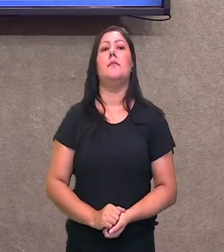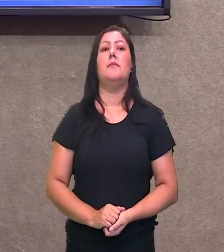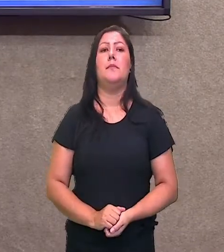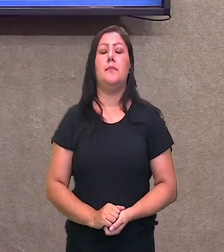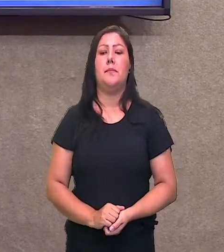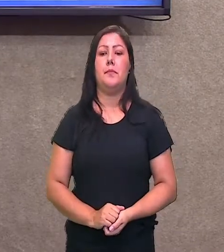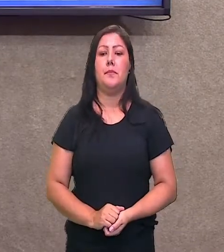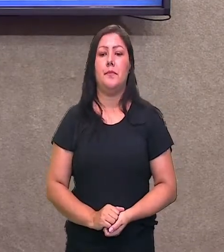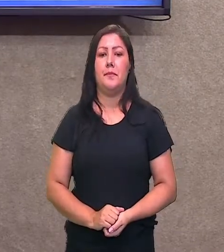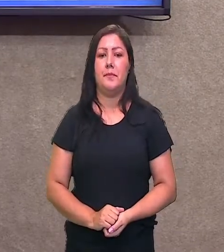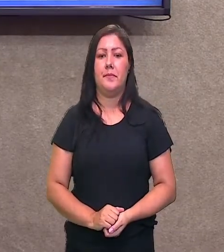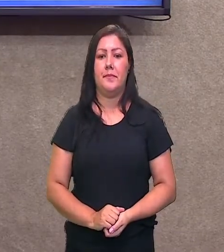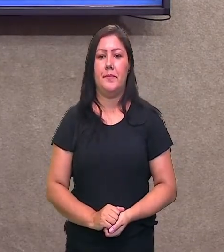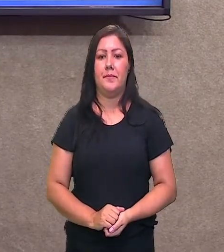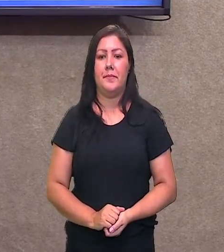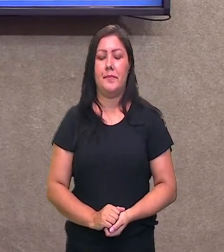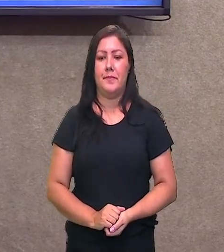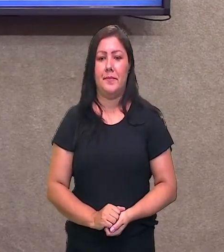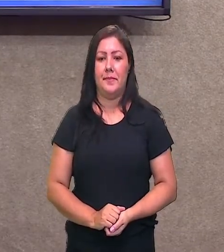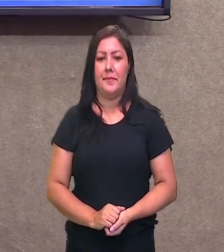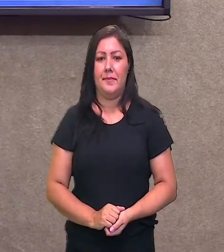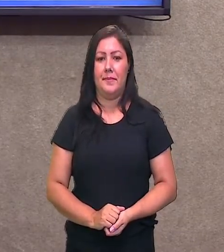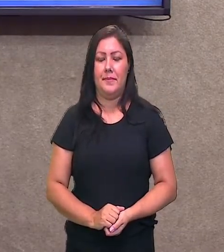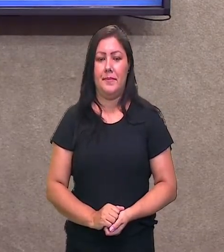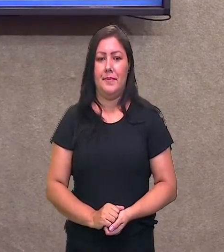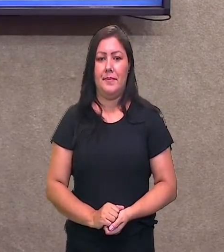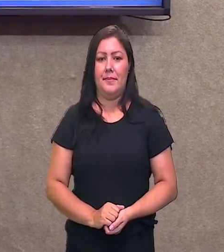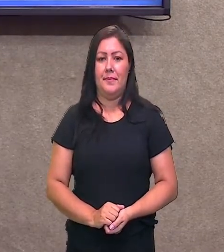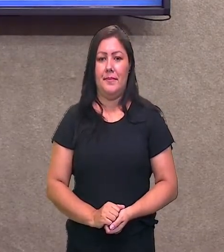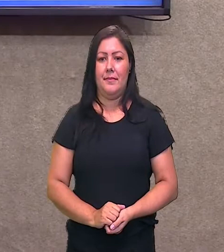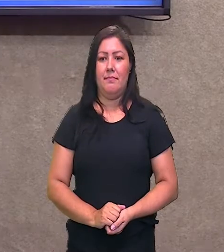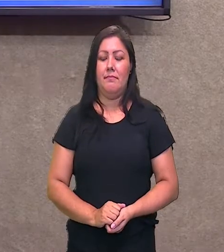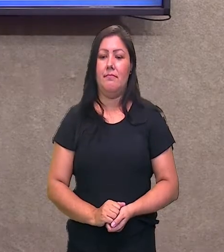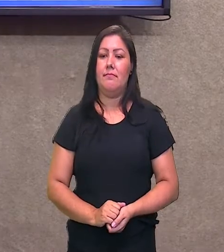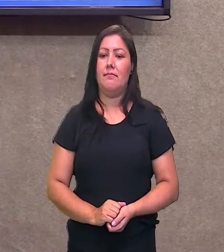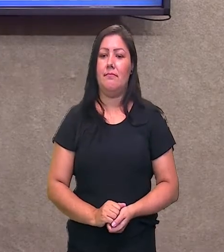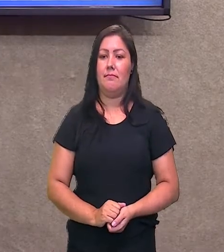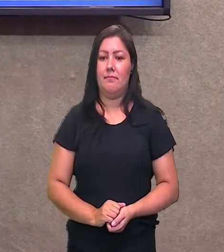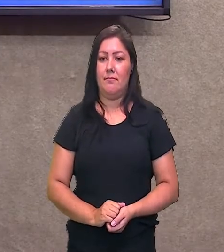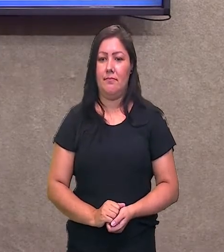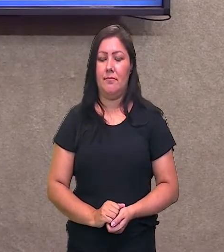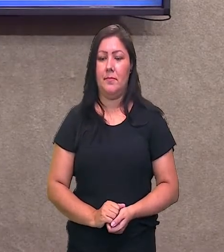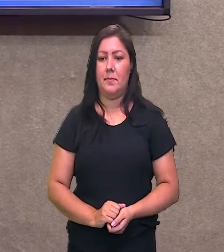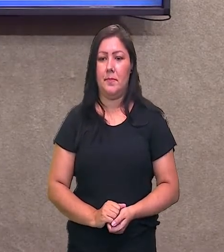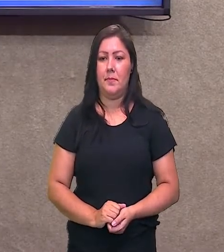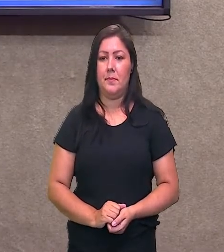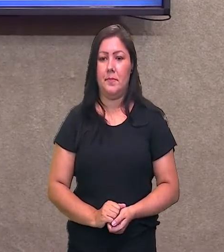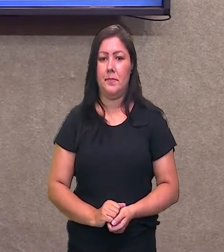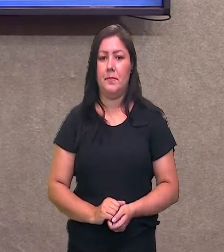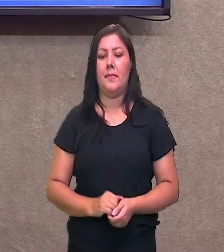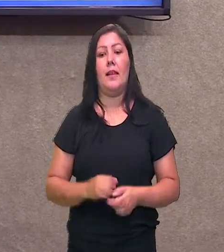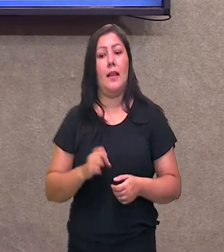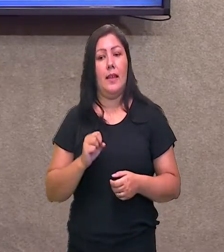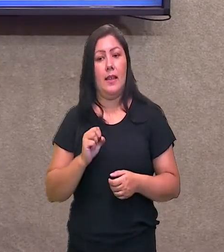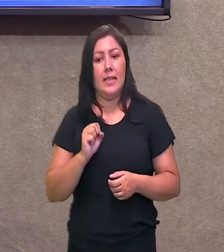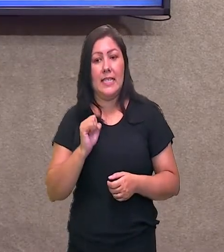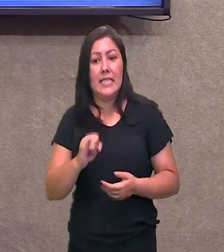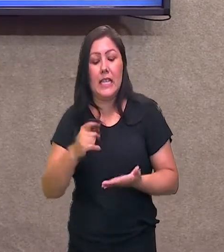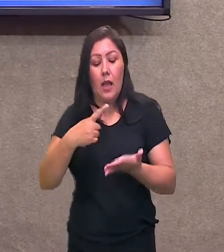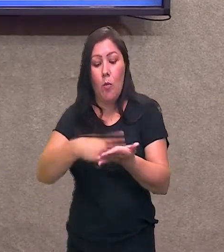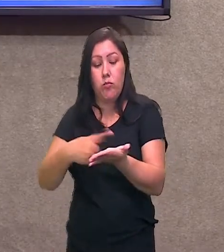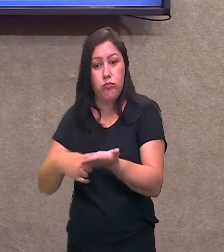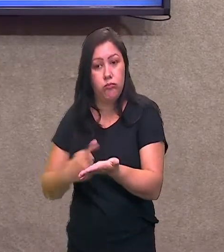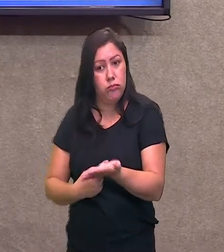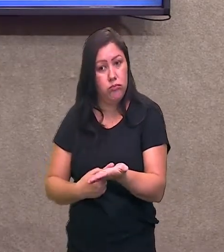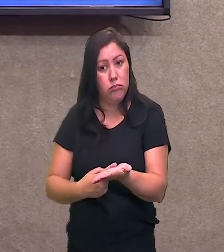regra rígida que você não pode sair. Se você quebrar, você vai sair. Você vai perder os